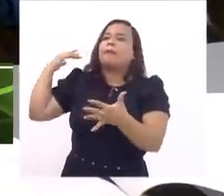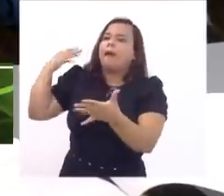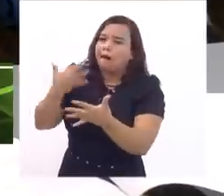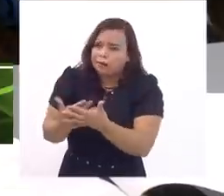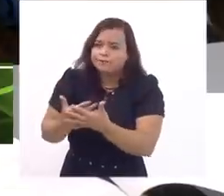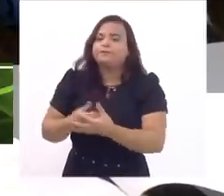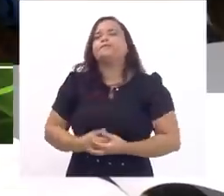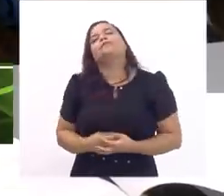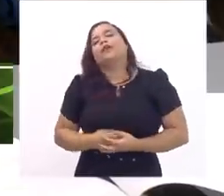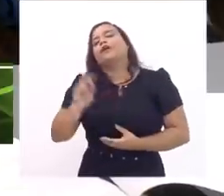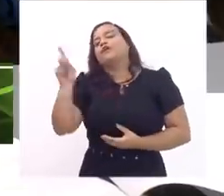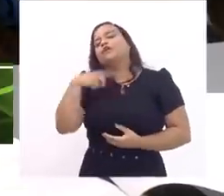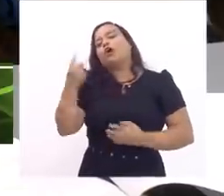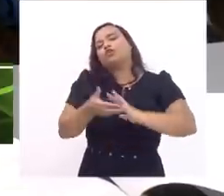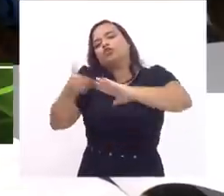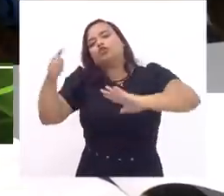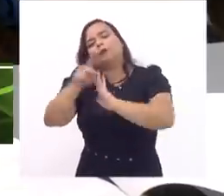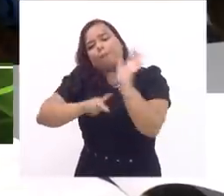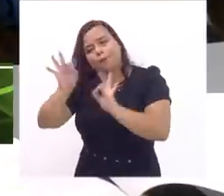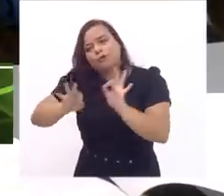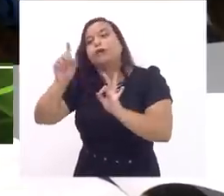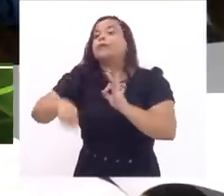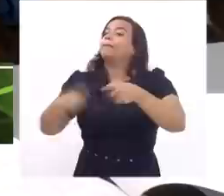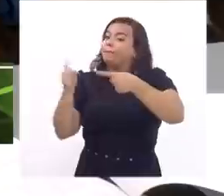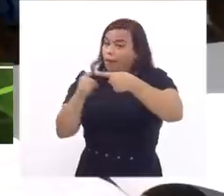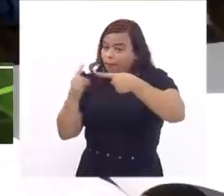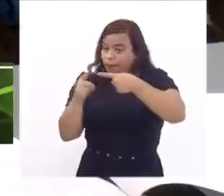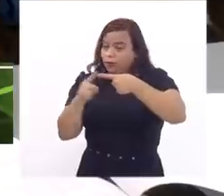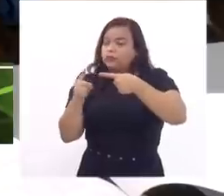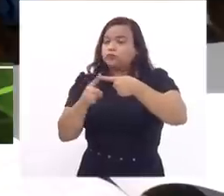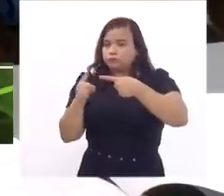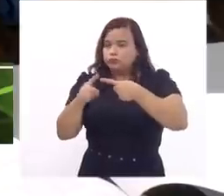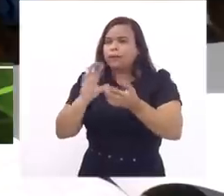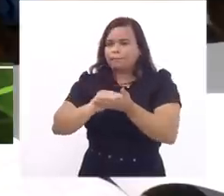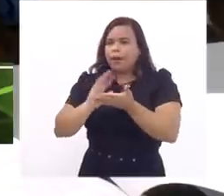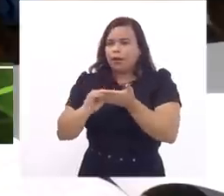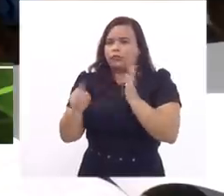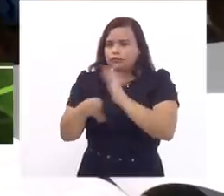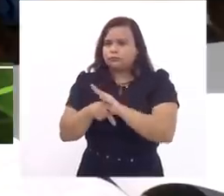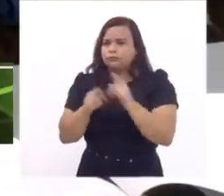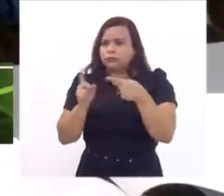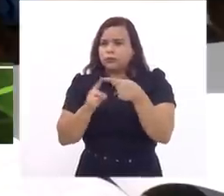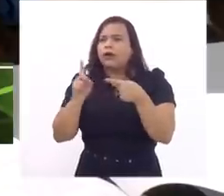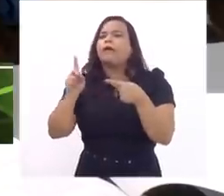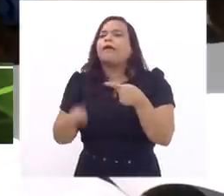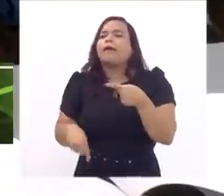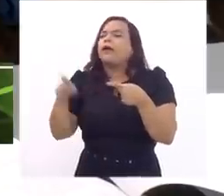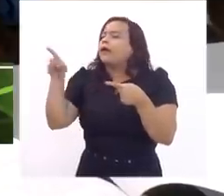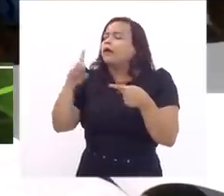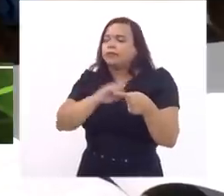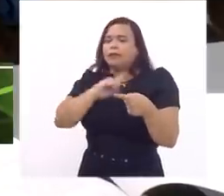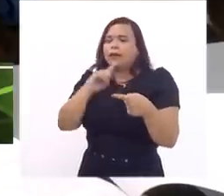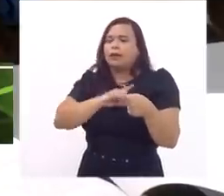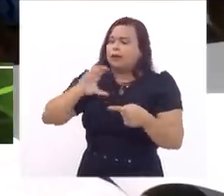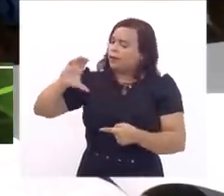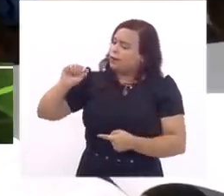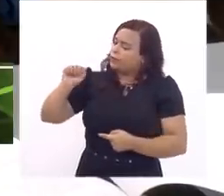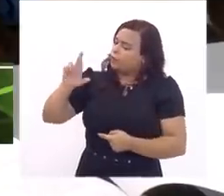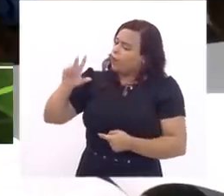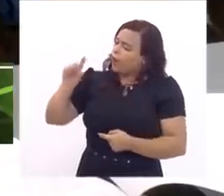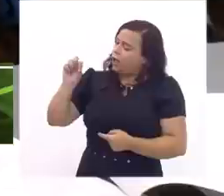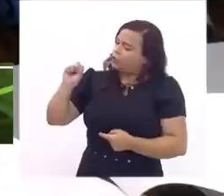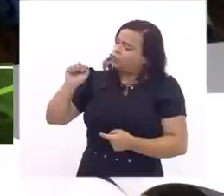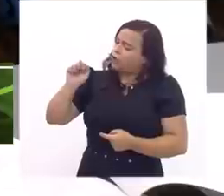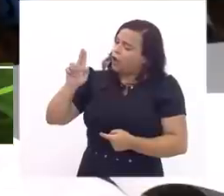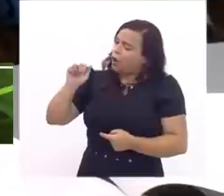esse projeto aqui, eu estou me referindo ao primeiro da pauta, que é o delegado Carlos Augusto e eu, nós retiramos